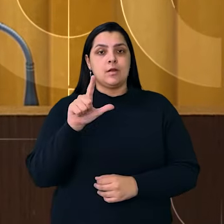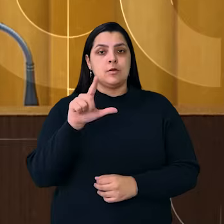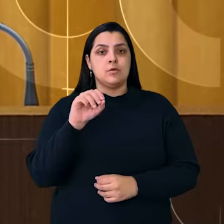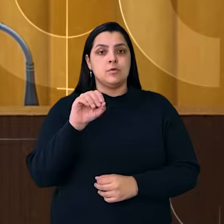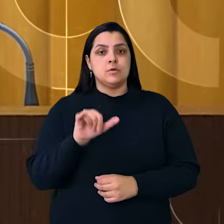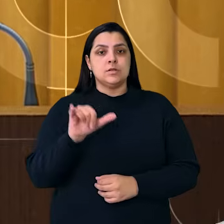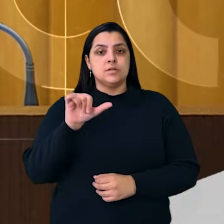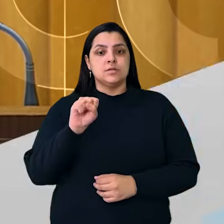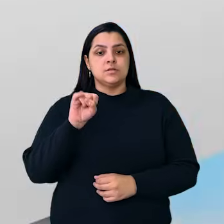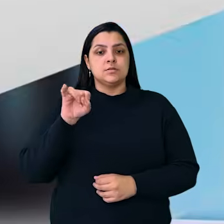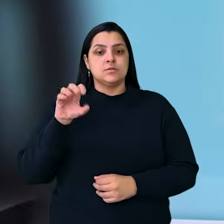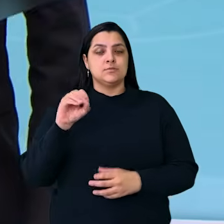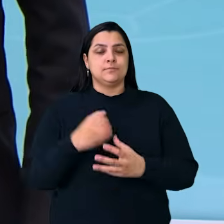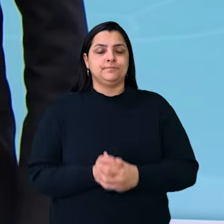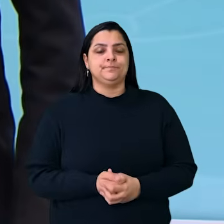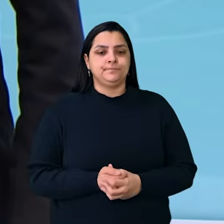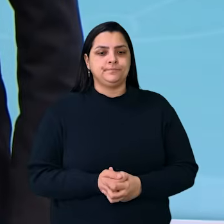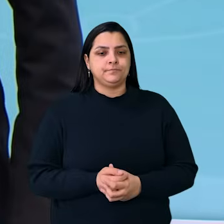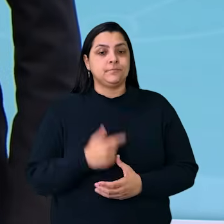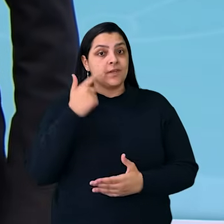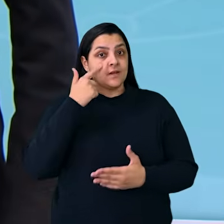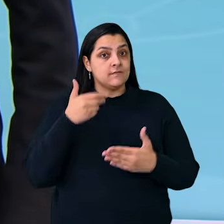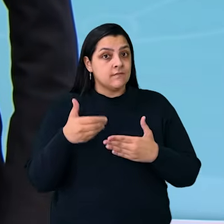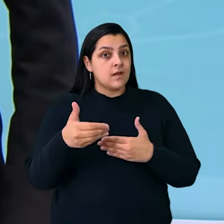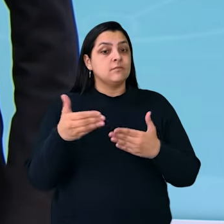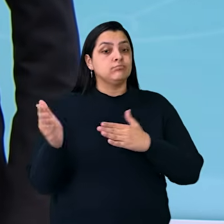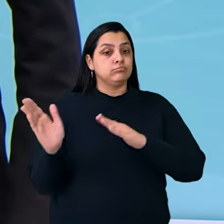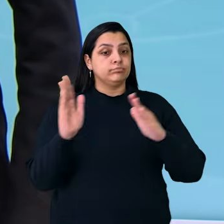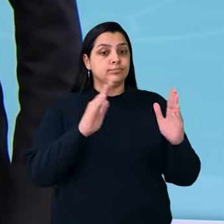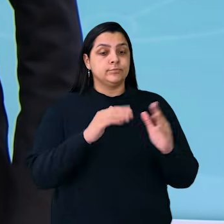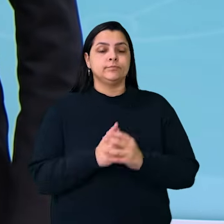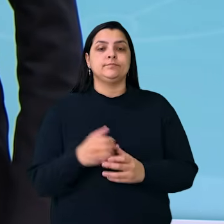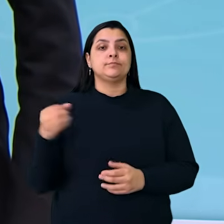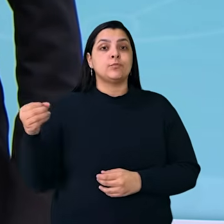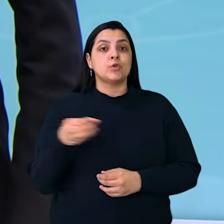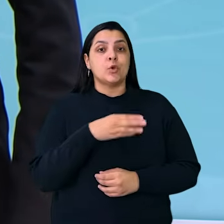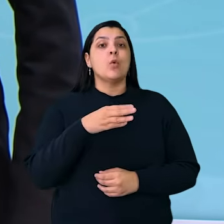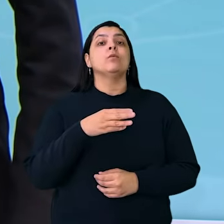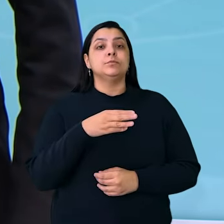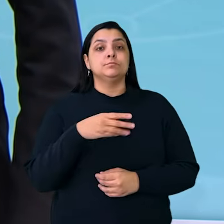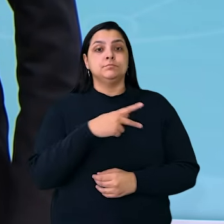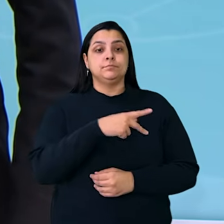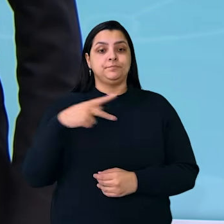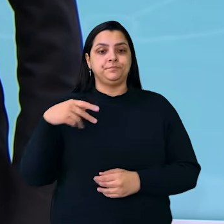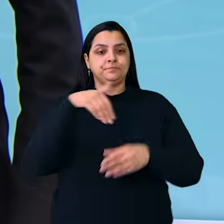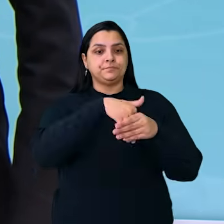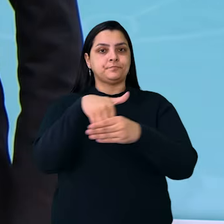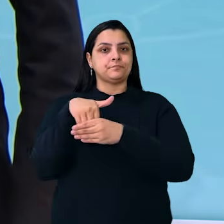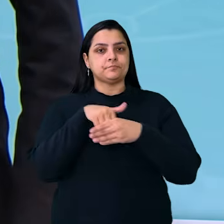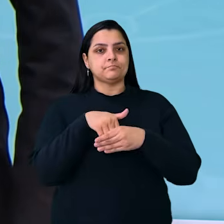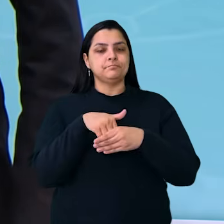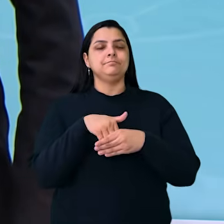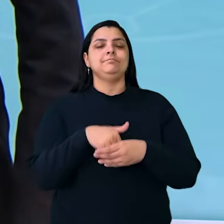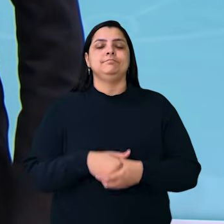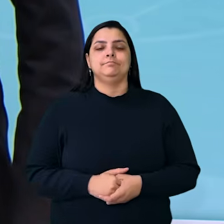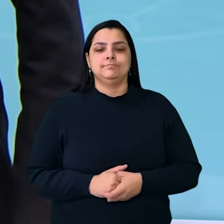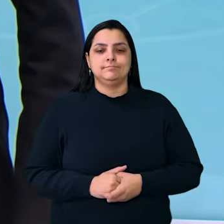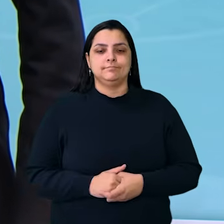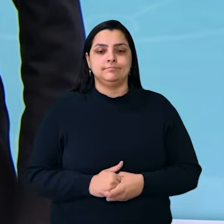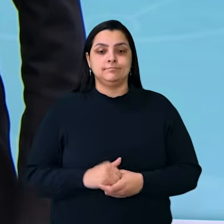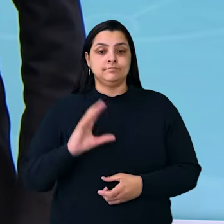Corrêa da Veiga. Você vai ver também, nova direção do TST é eleita pelo Pleno do